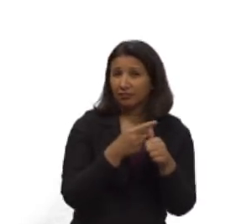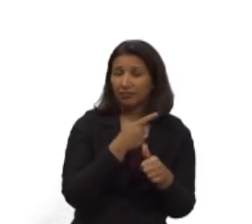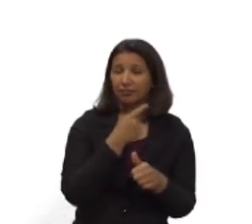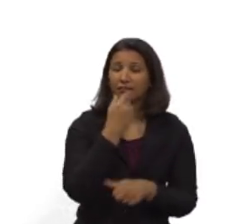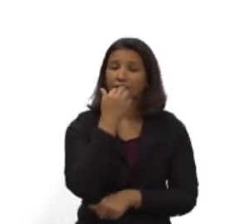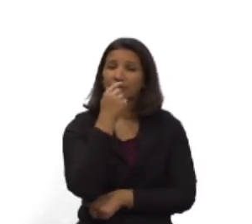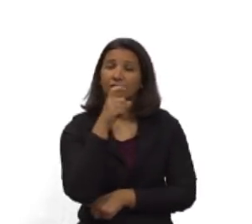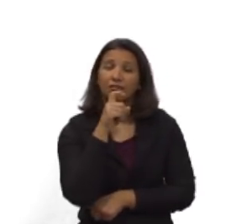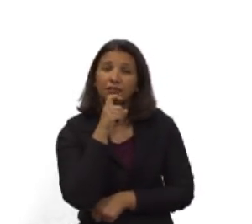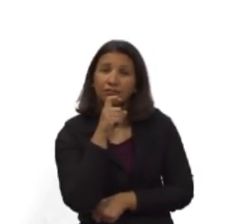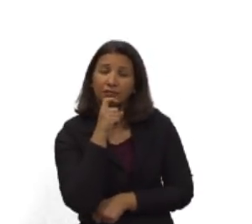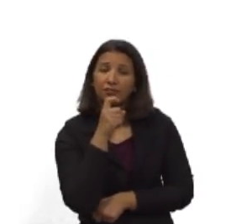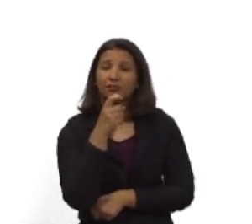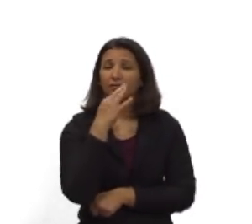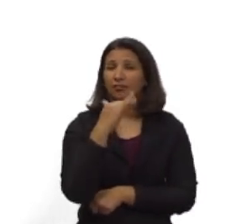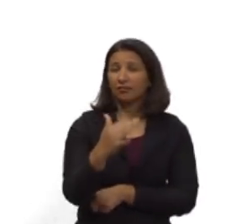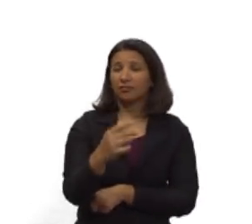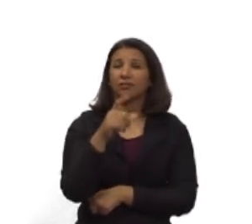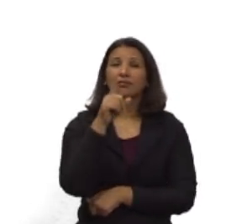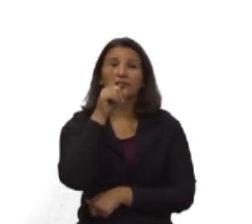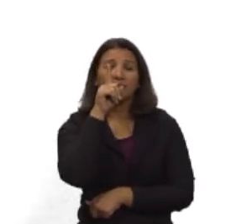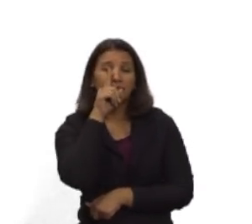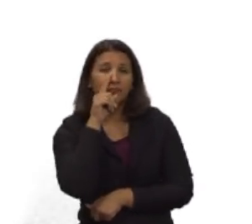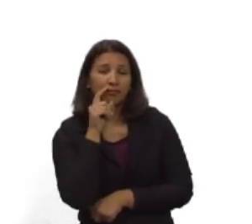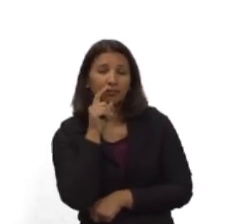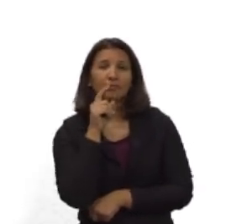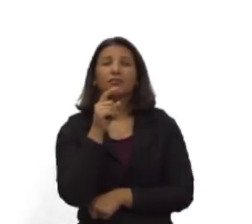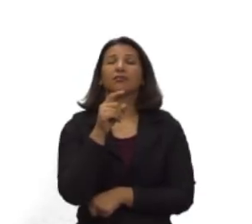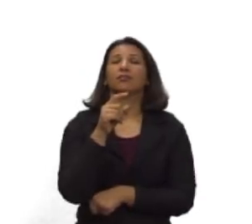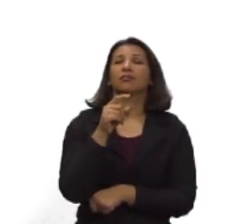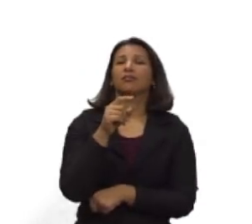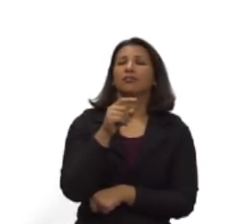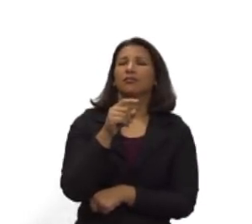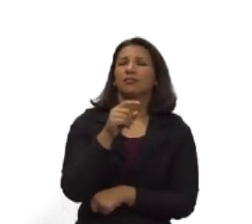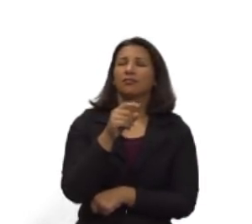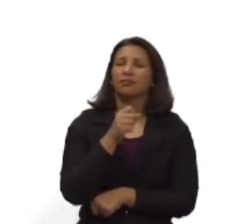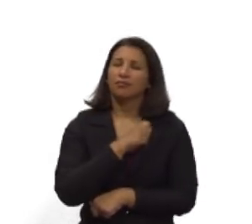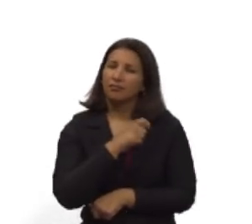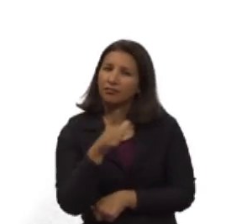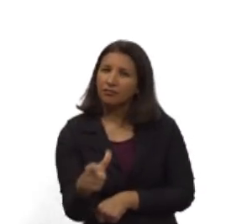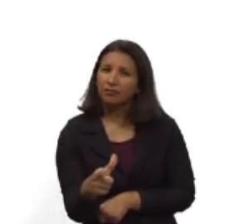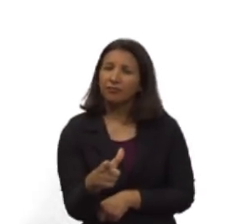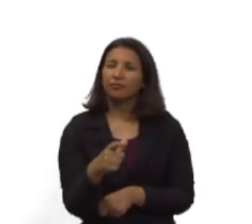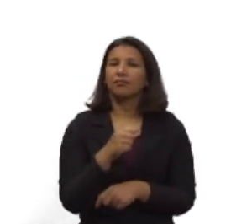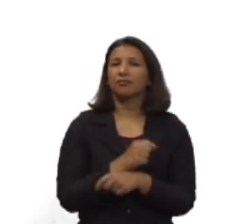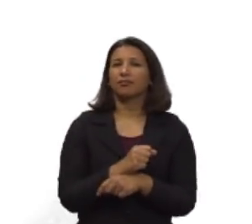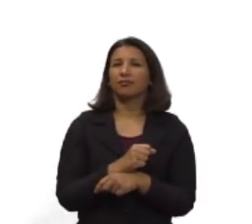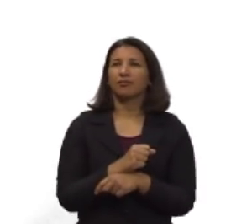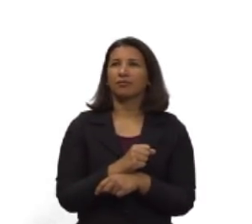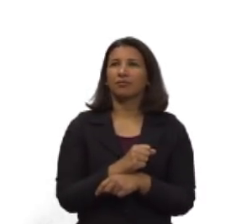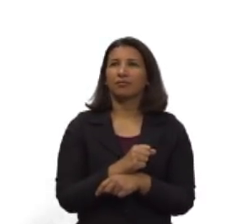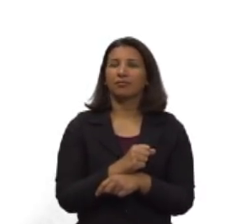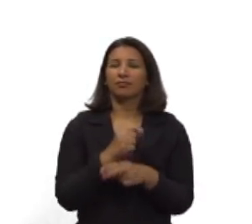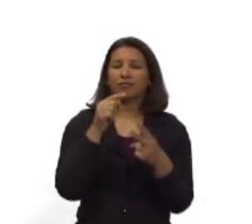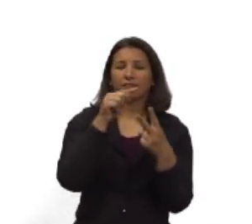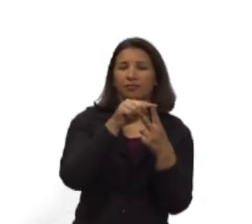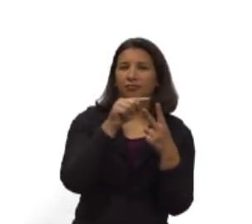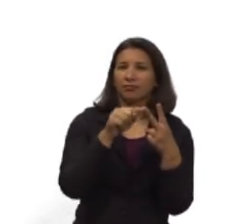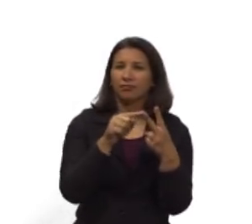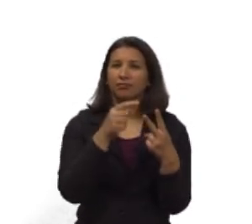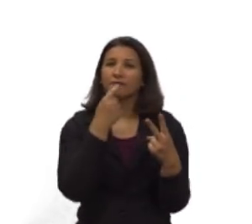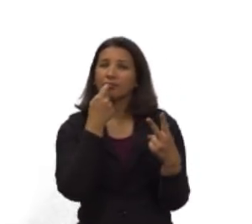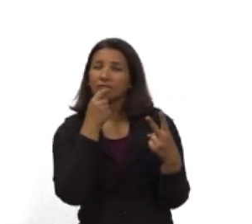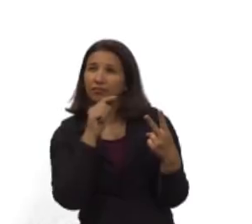verde, o vermelho e o azul. O verde e o vermelho vão formar um